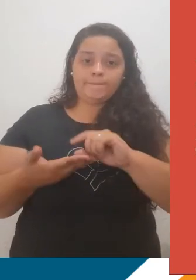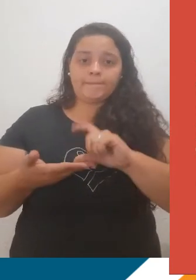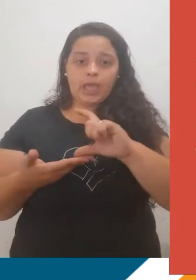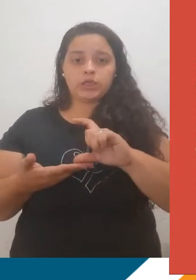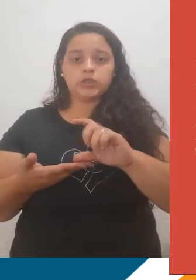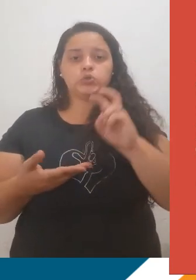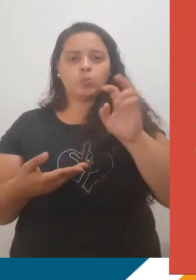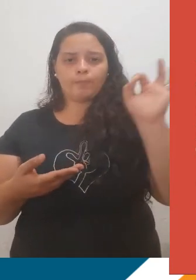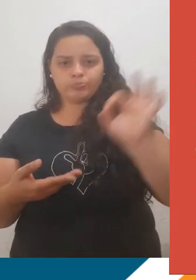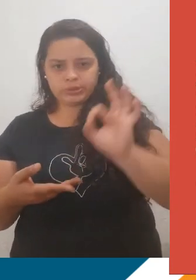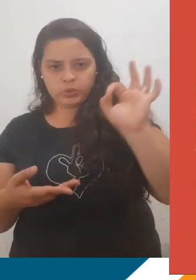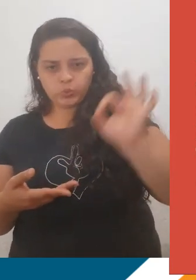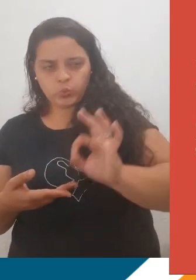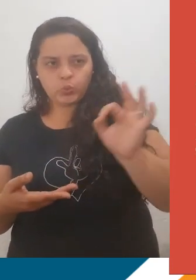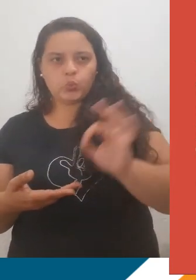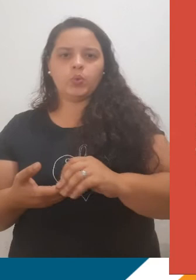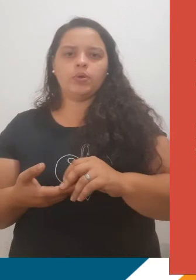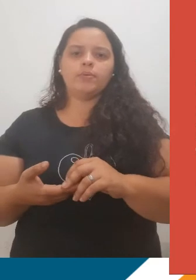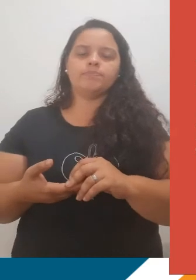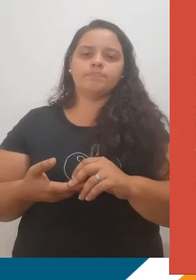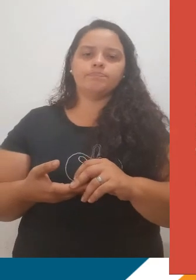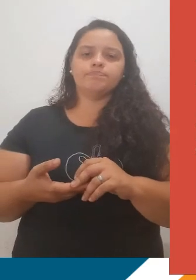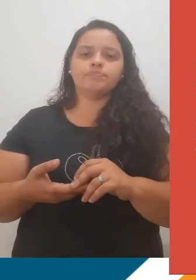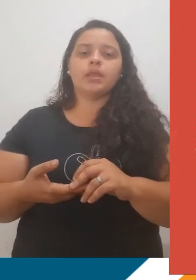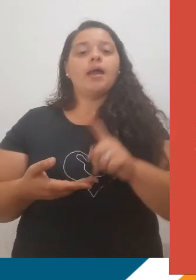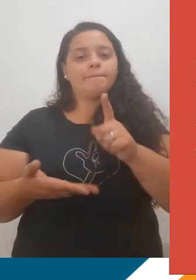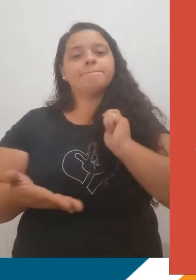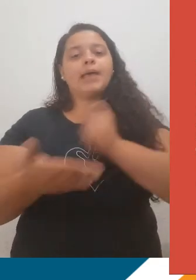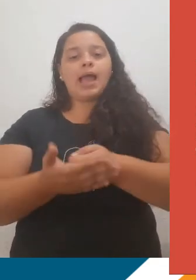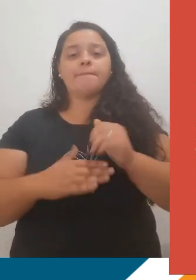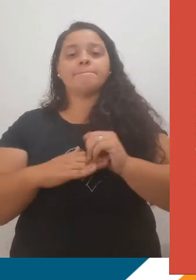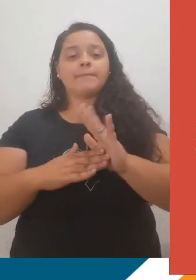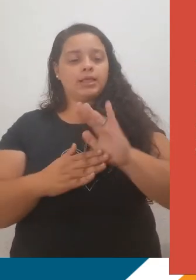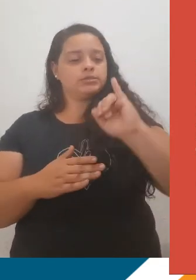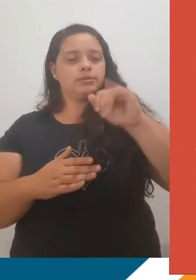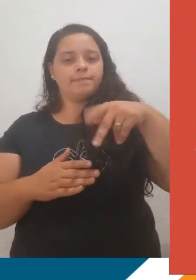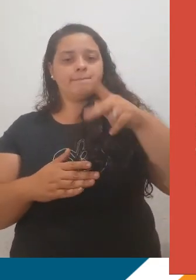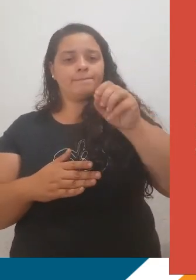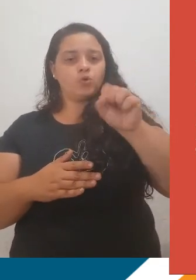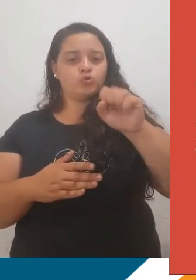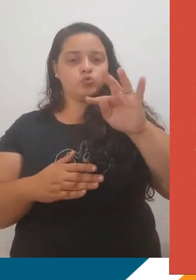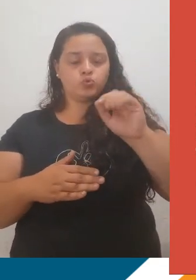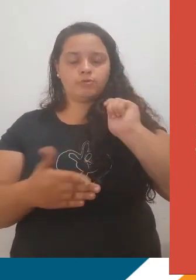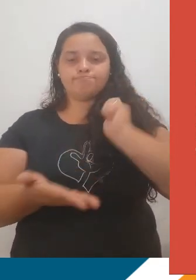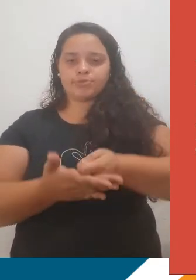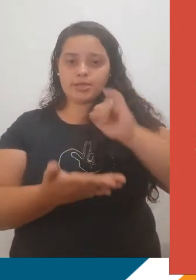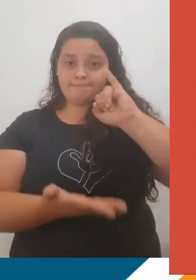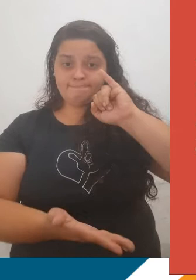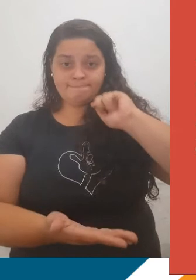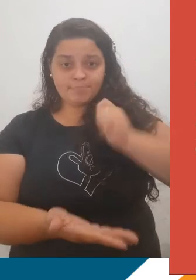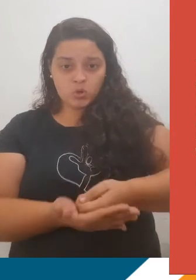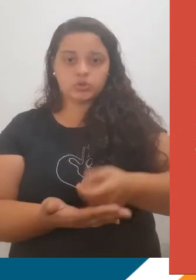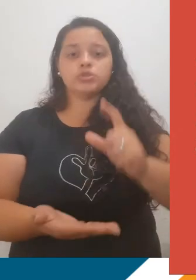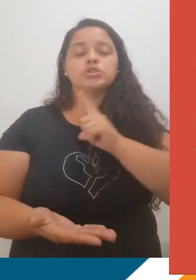que ganha mais da população brasileira pagasse mais impostos do que quem ganha menos. A gente tinha uma reforma